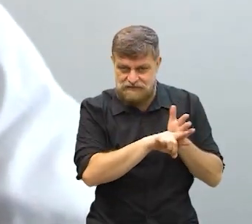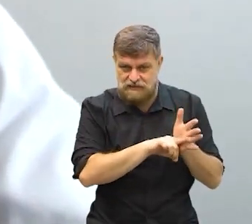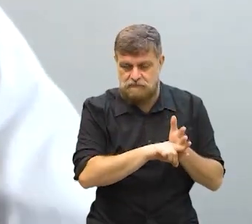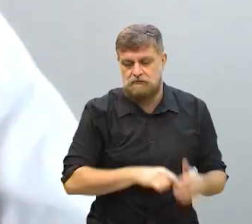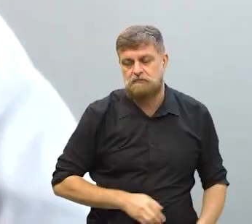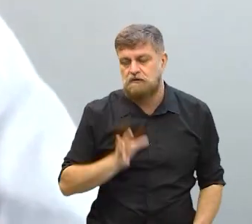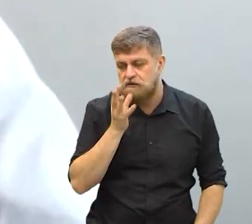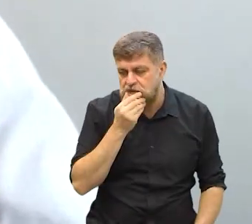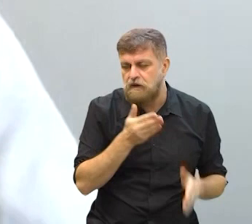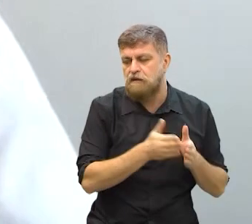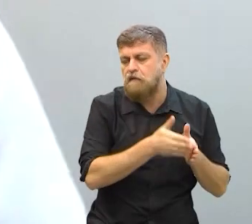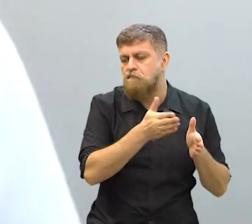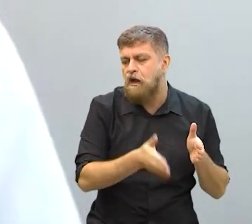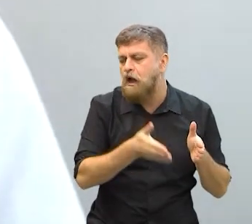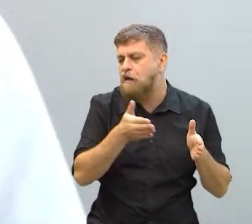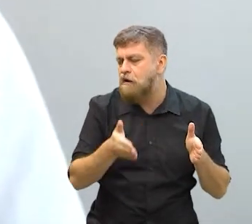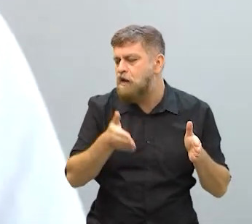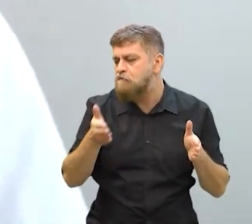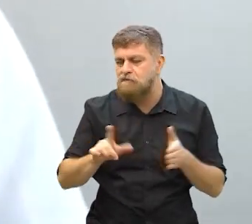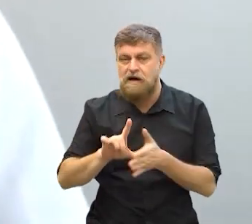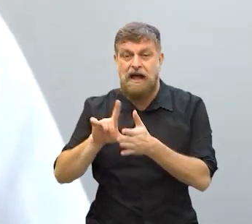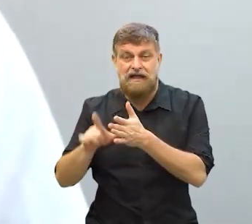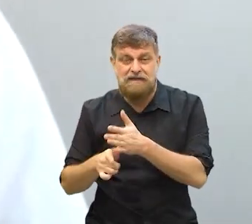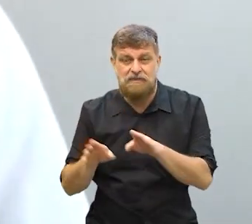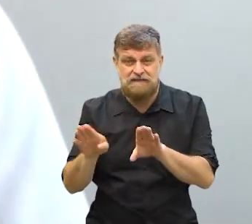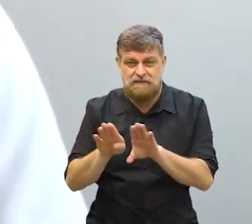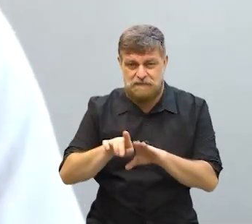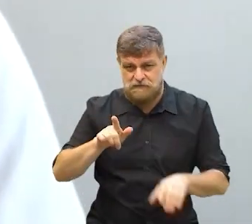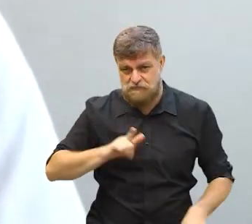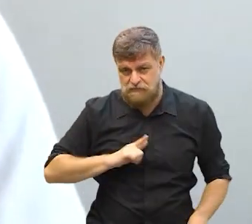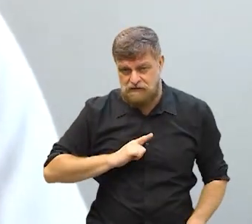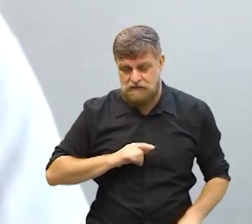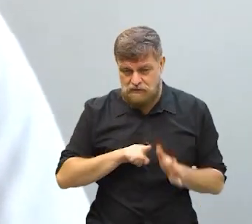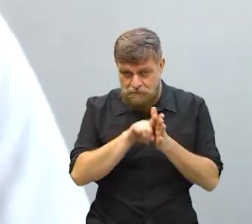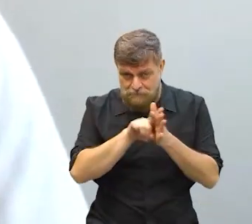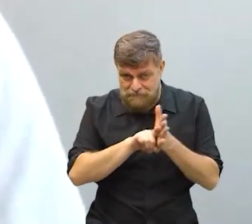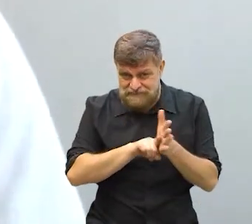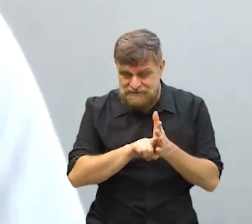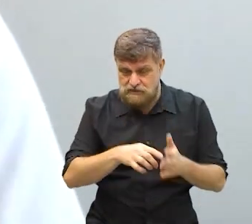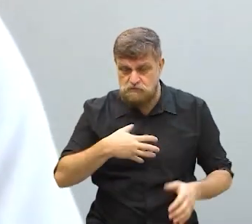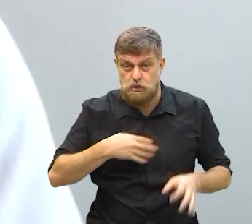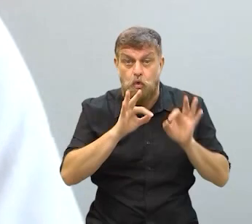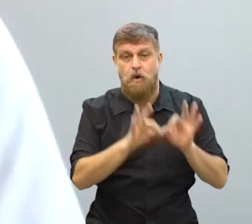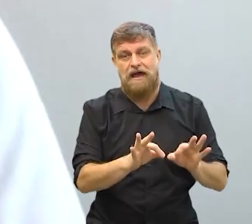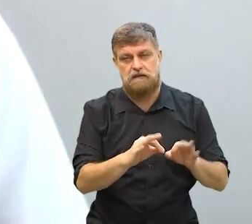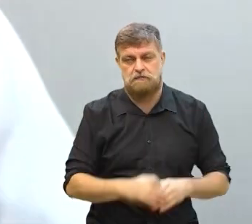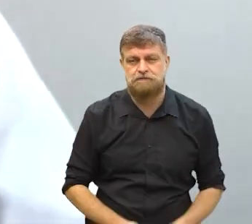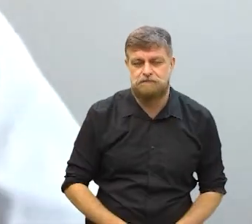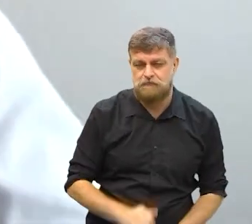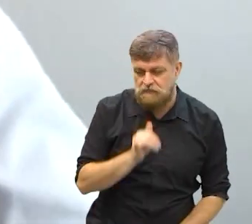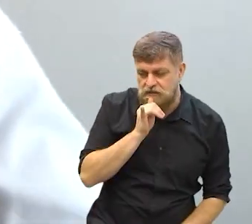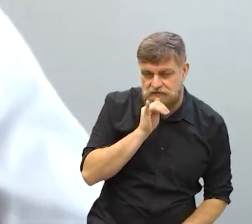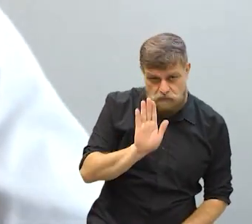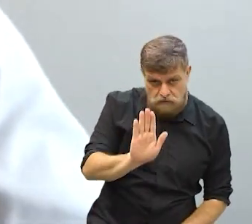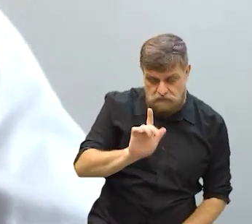foi feito, e mais do que isso, que é muito importante, que é a necessidade de um exame realizado de uma forma adequada.